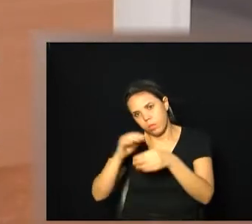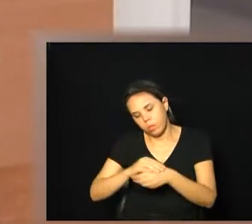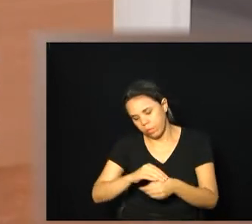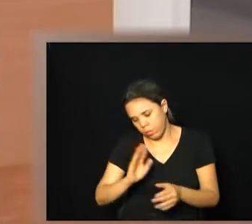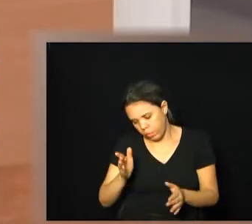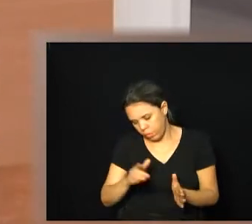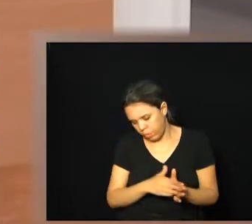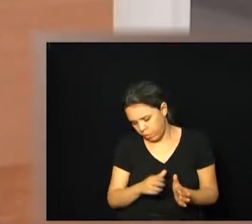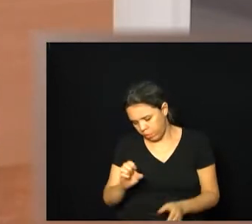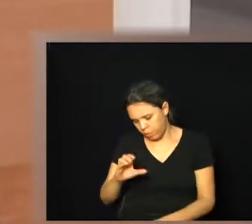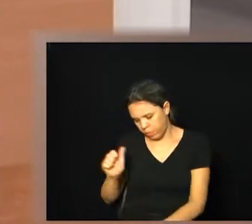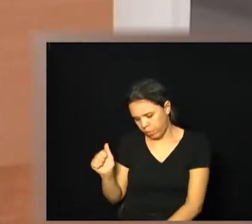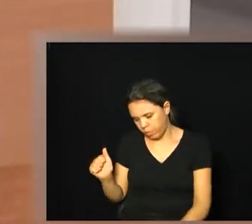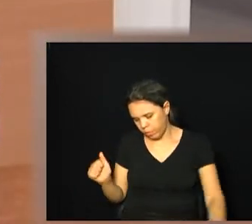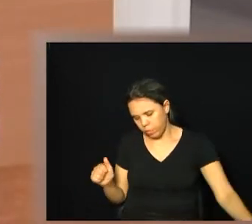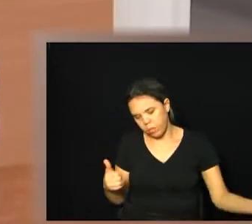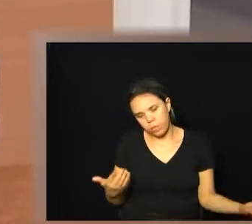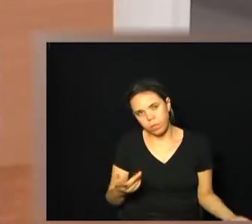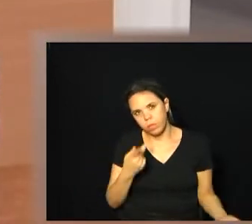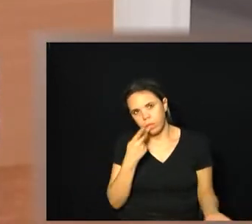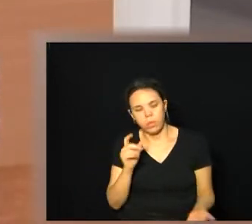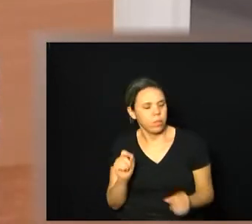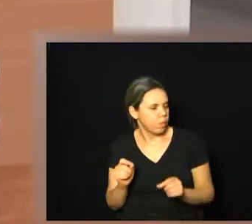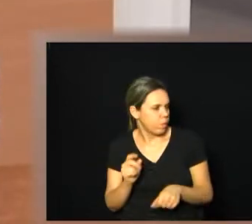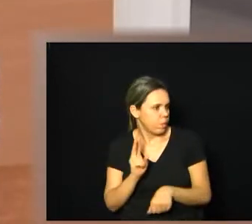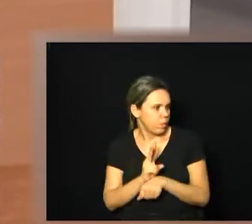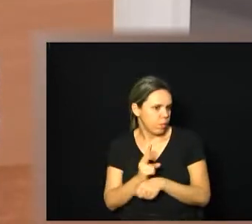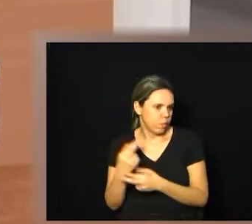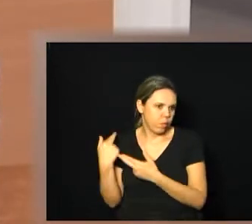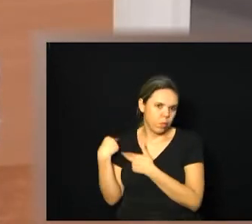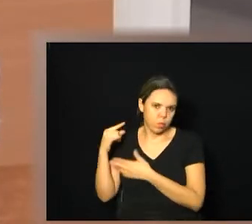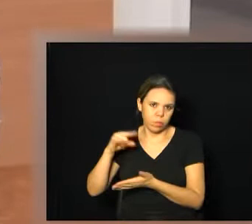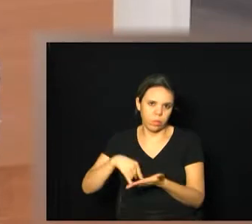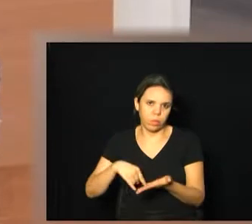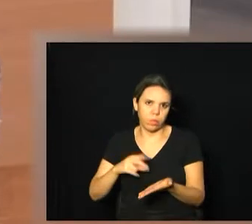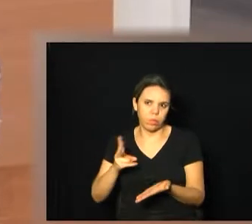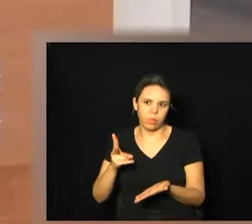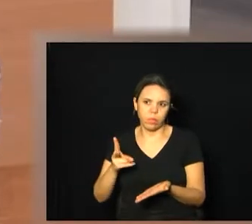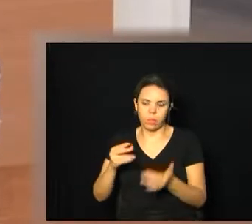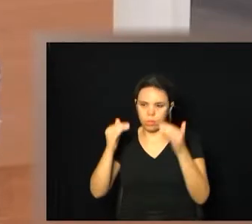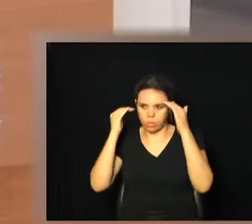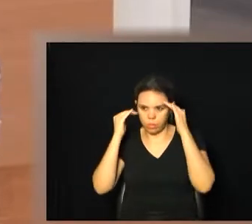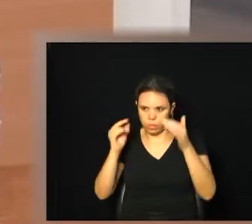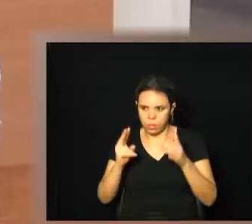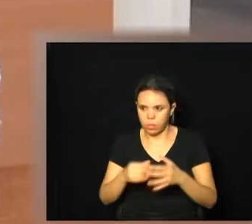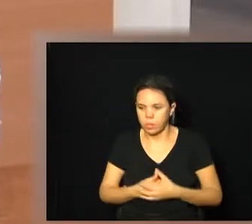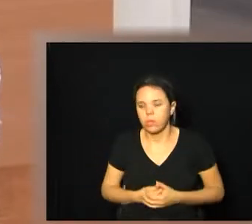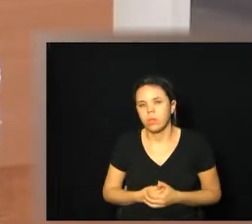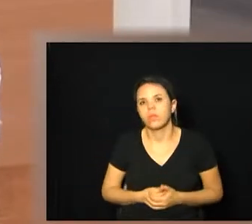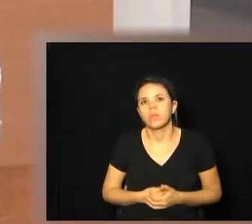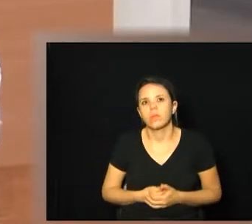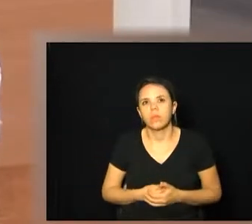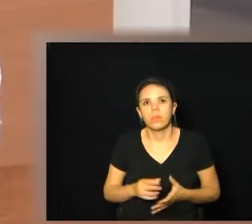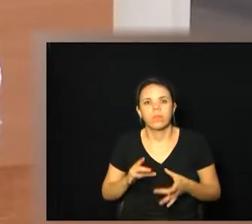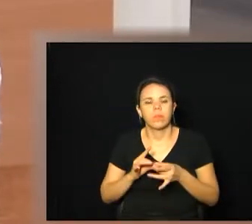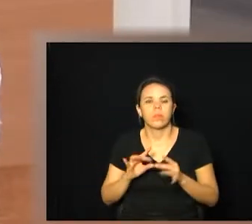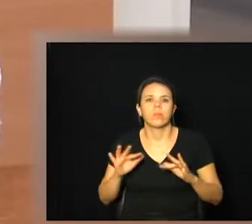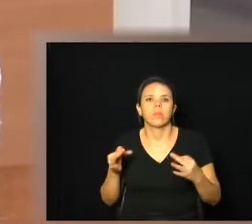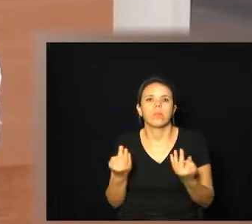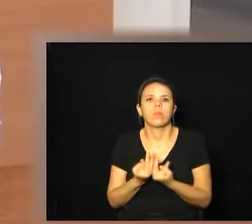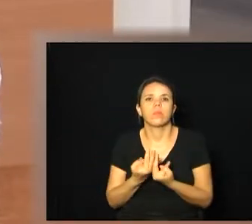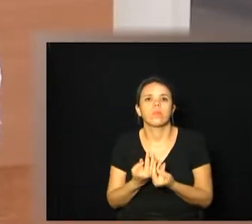já estão no ECA, quando ele diz que a guarda, ela deve sempre seguir a manutenção dos vínculos familiares